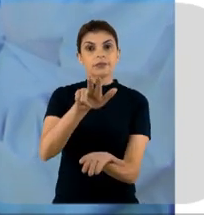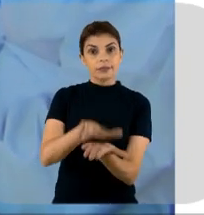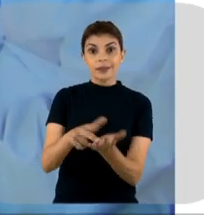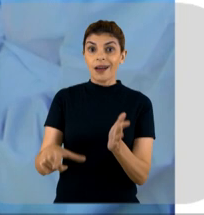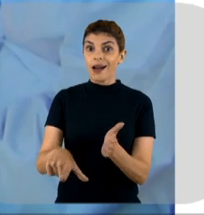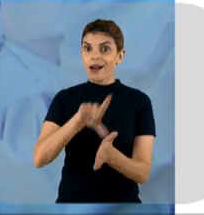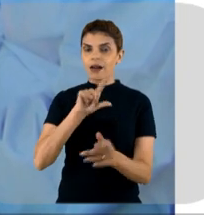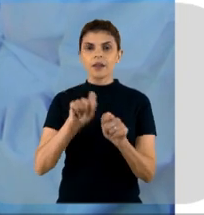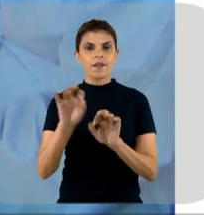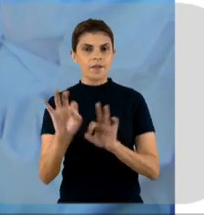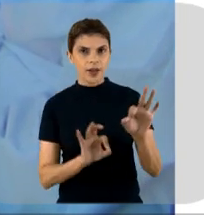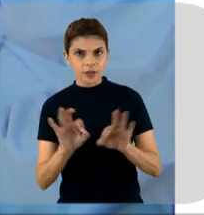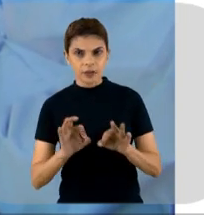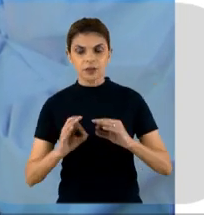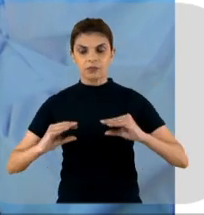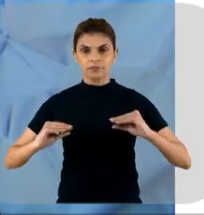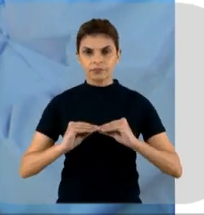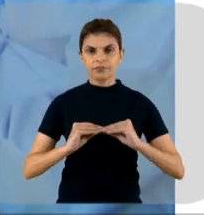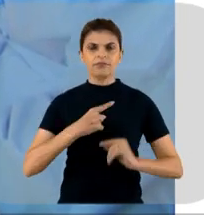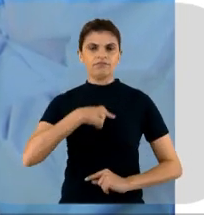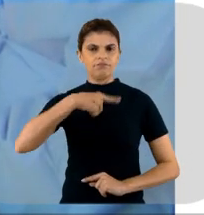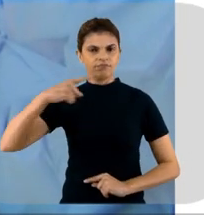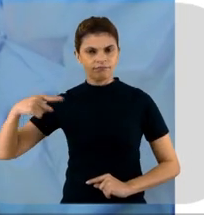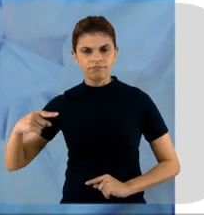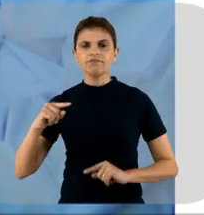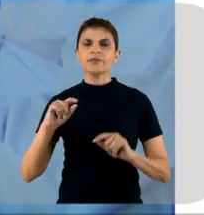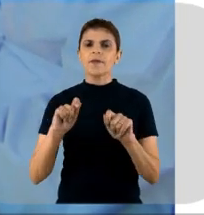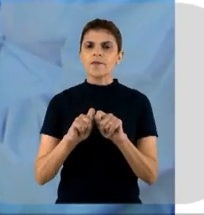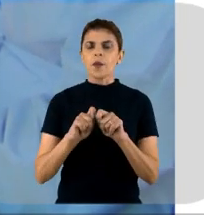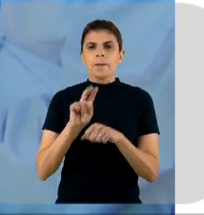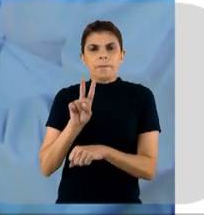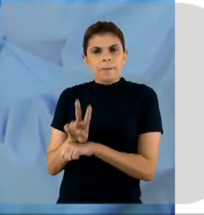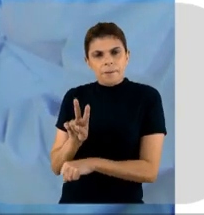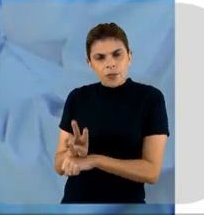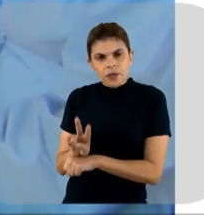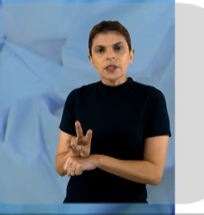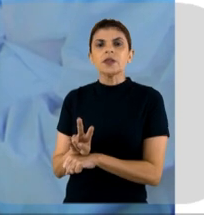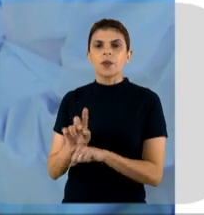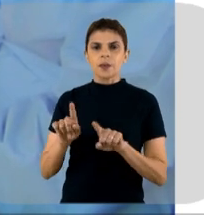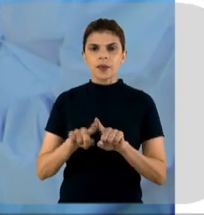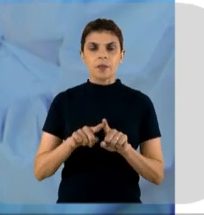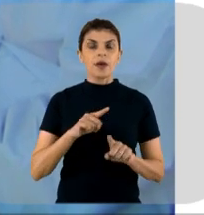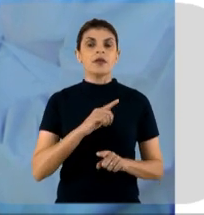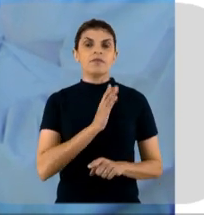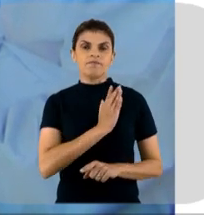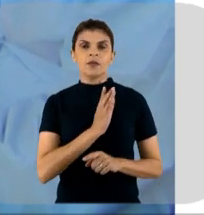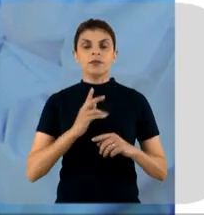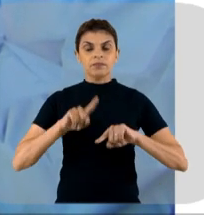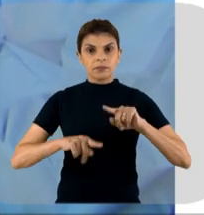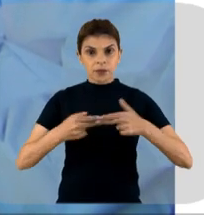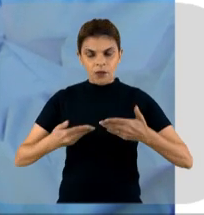antes do procedimento. Coxins, eletrodos, os dispositivos para proteção de proeminências